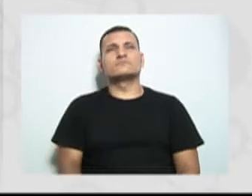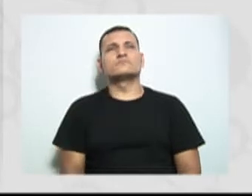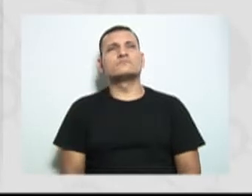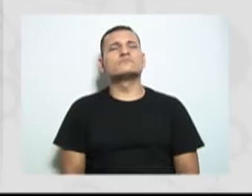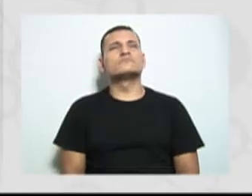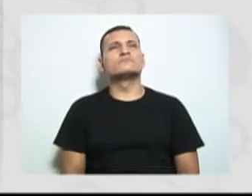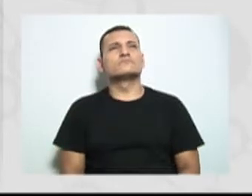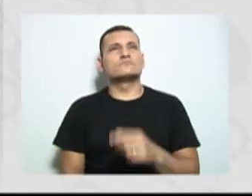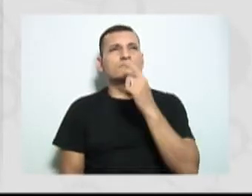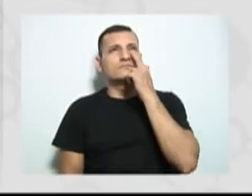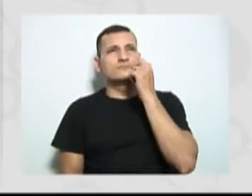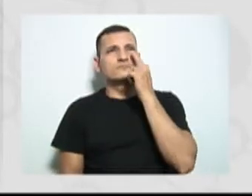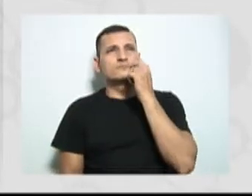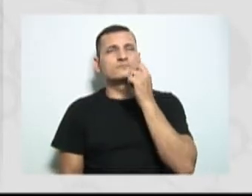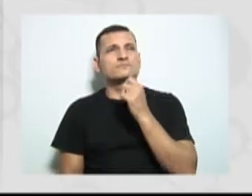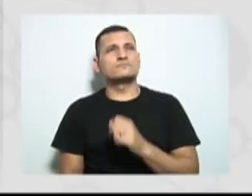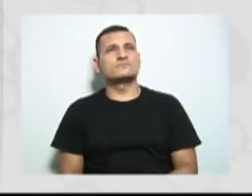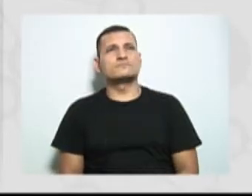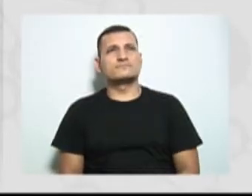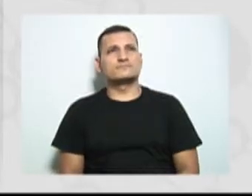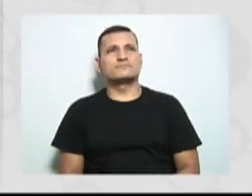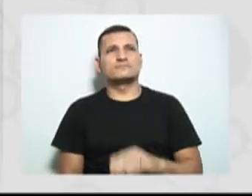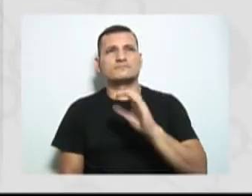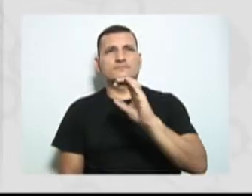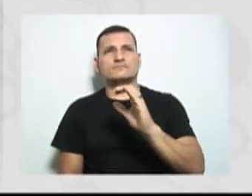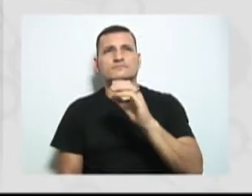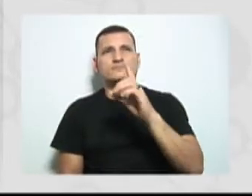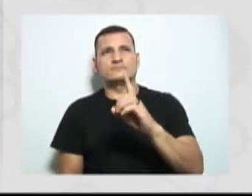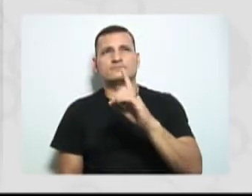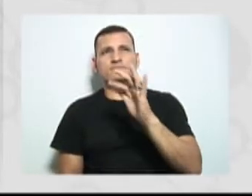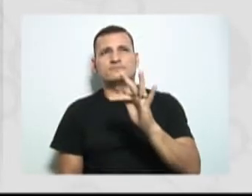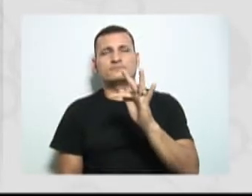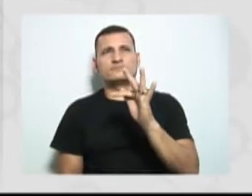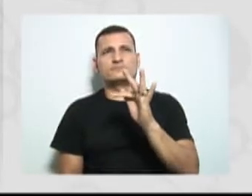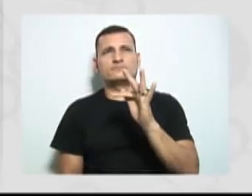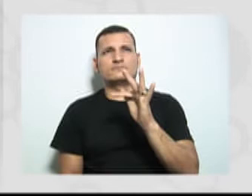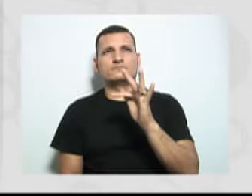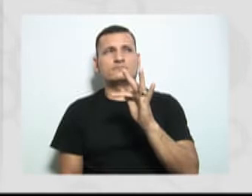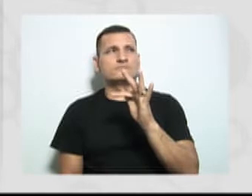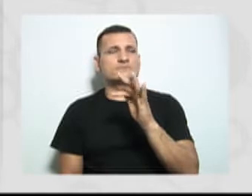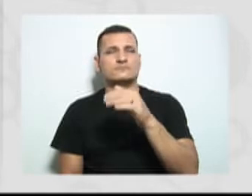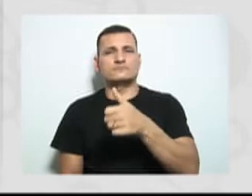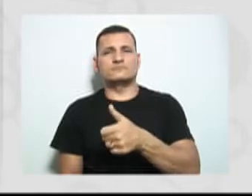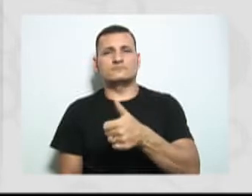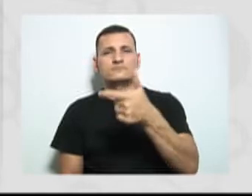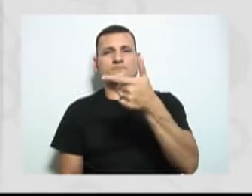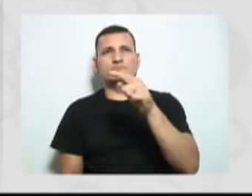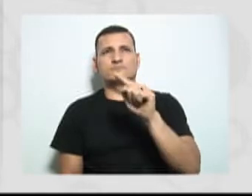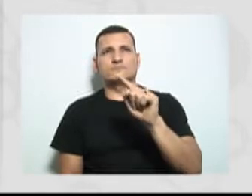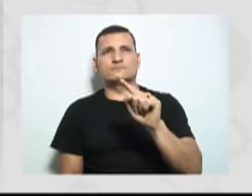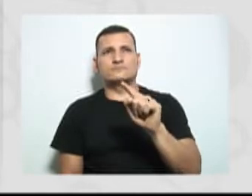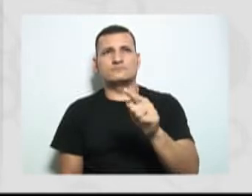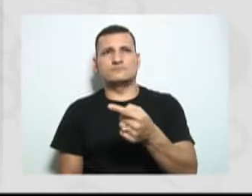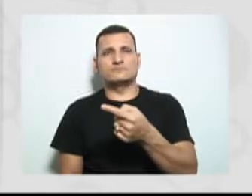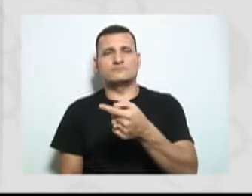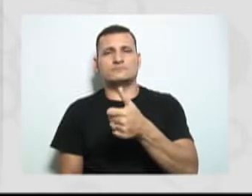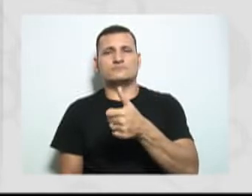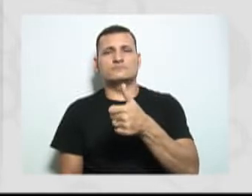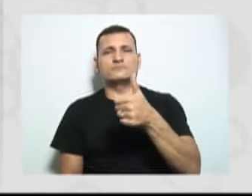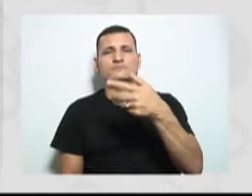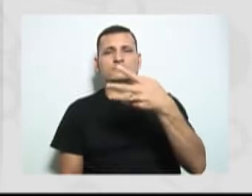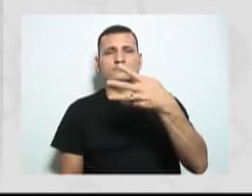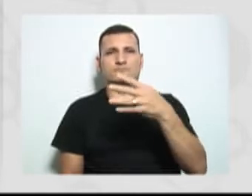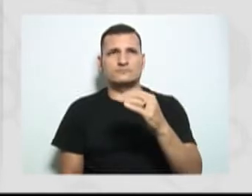E vamos ter um custo de despesas fixas no valor de 12.140. Vamos calcular aqui.